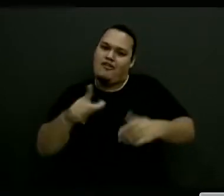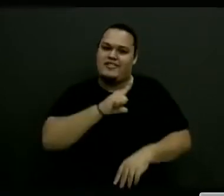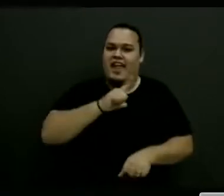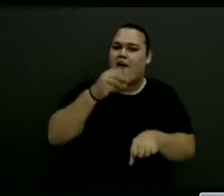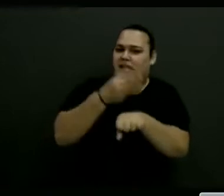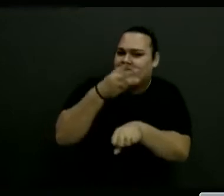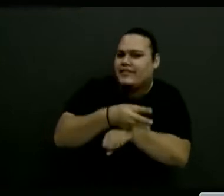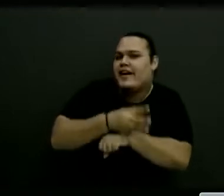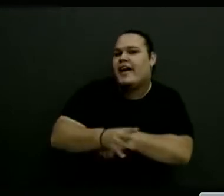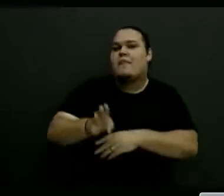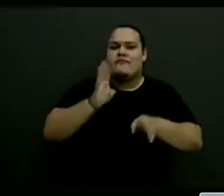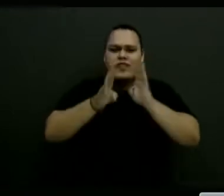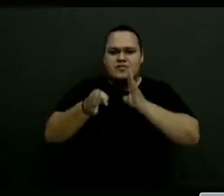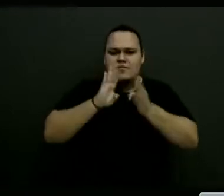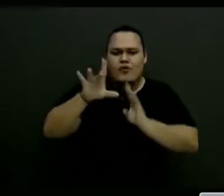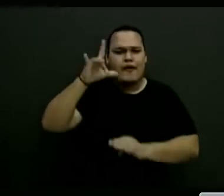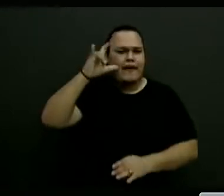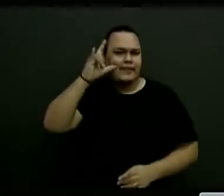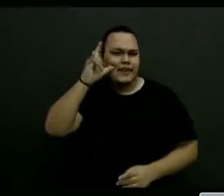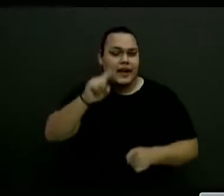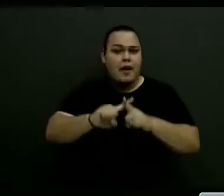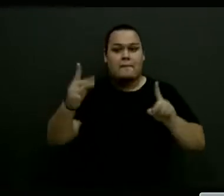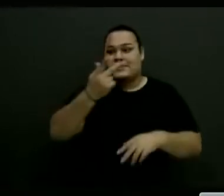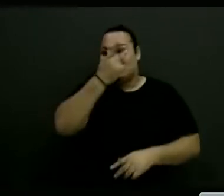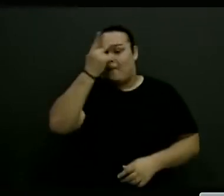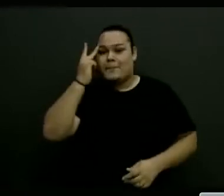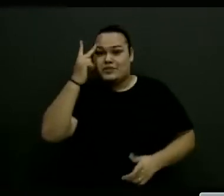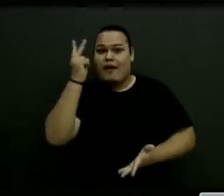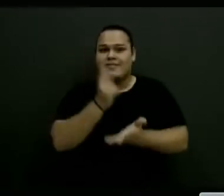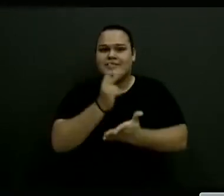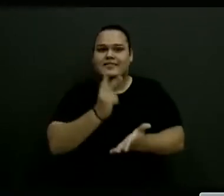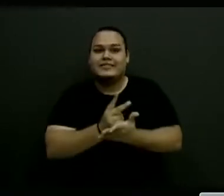porque as suas palavras estavam carregadas de vida.